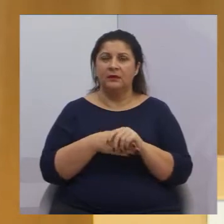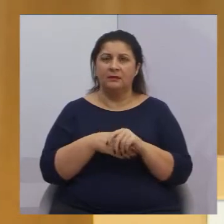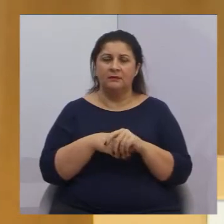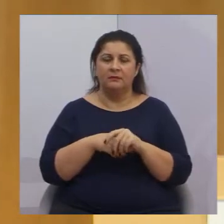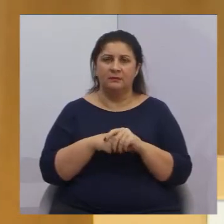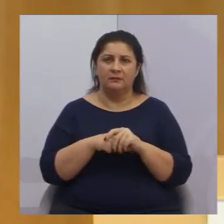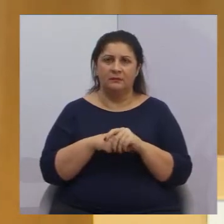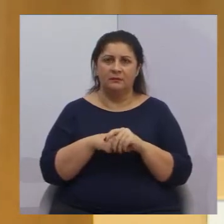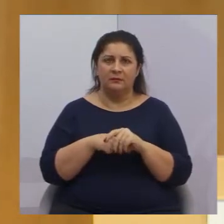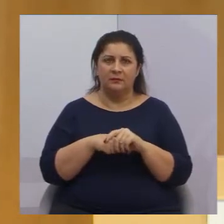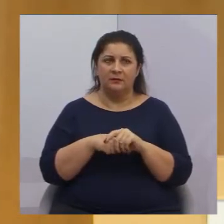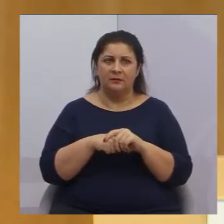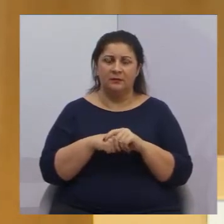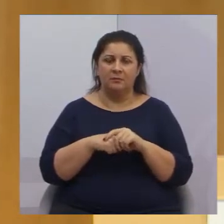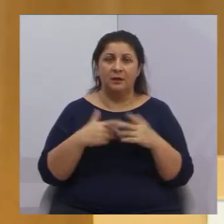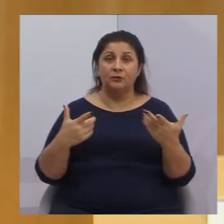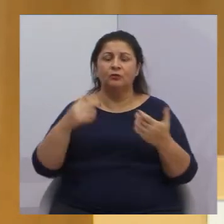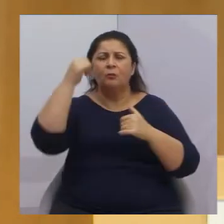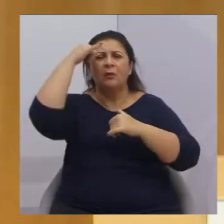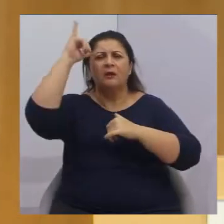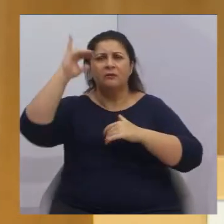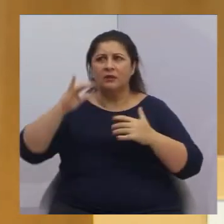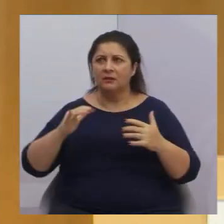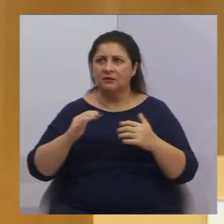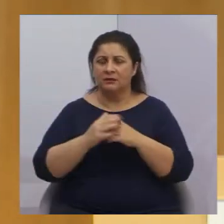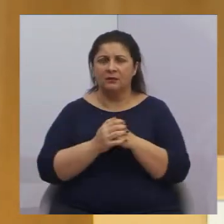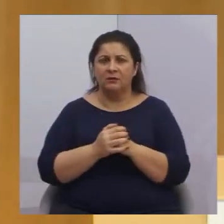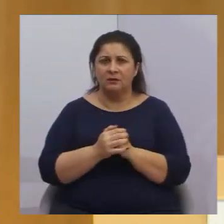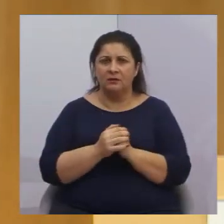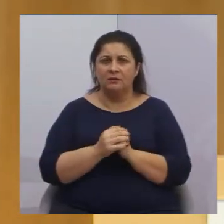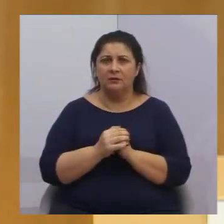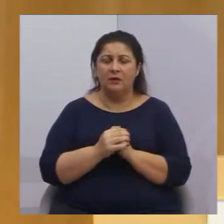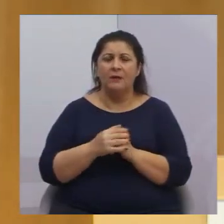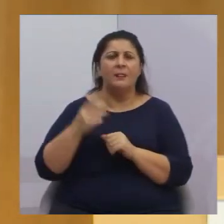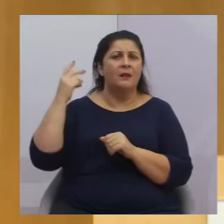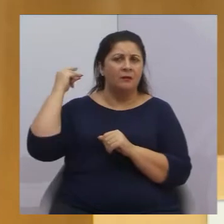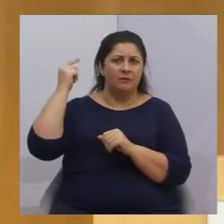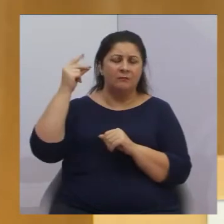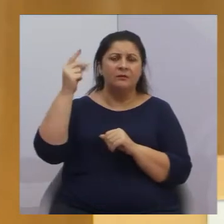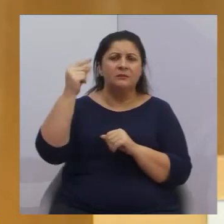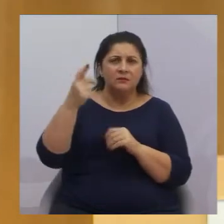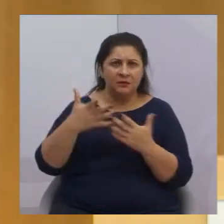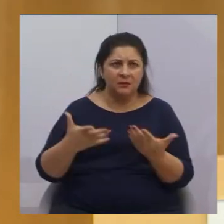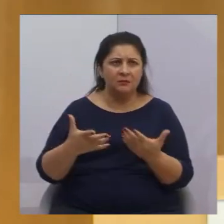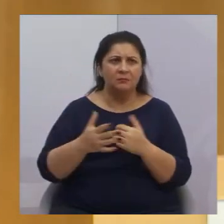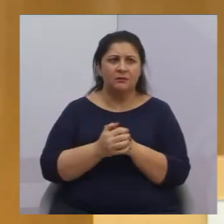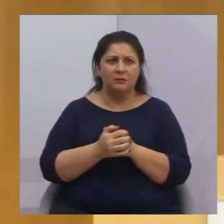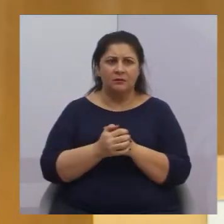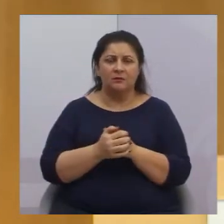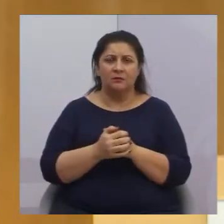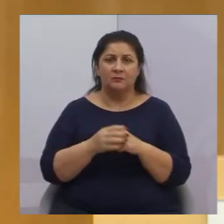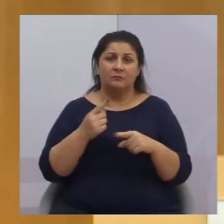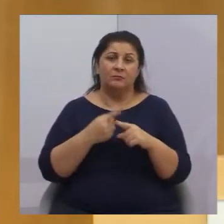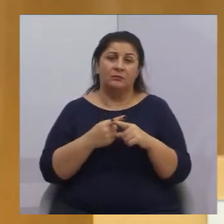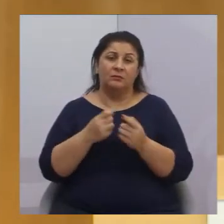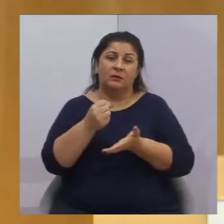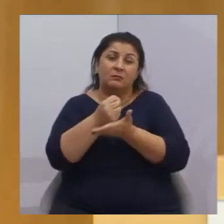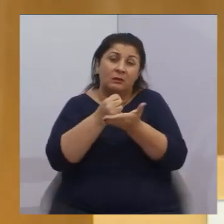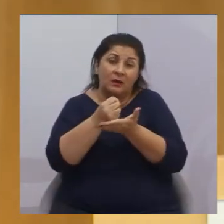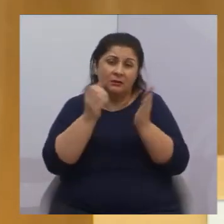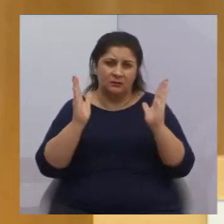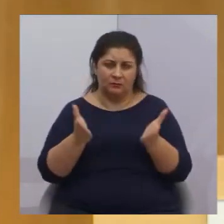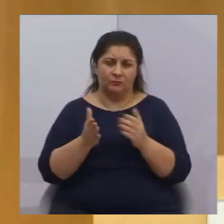tudo isso? Uma prevenção que ela vem já de muito tempo, uma prevenção que é básica hoje, né?